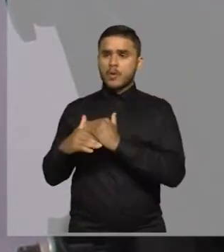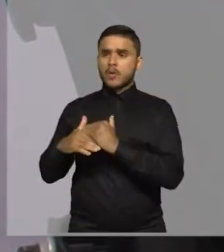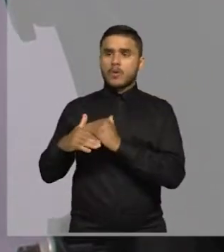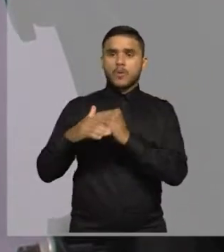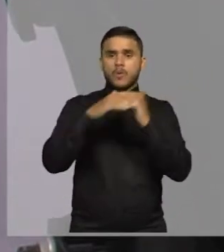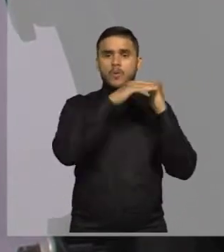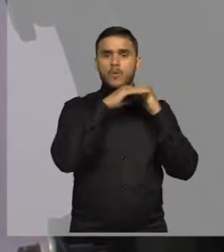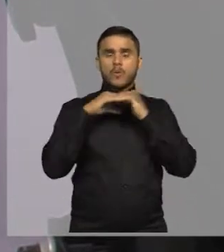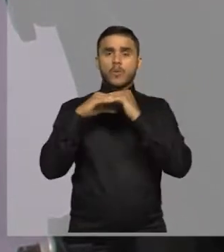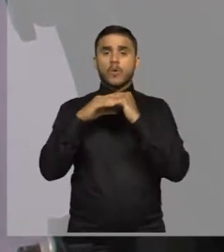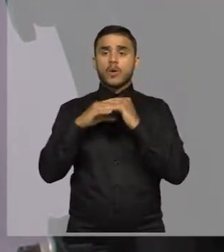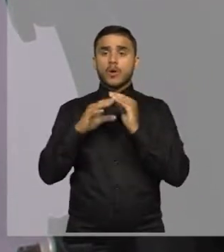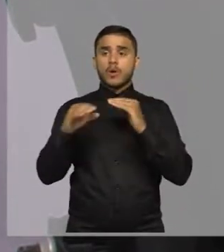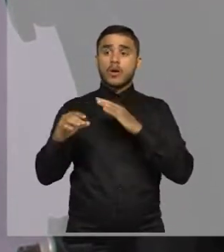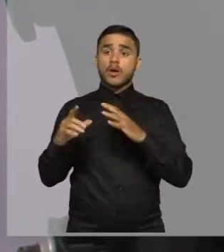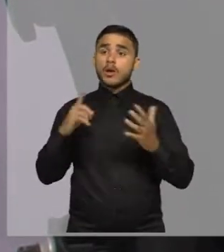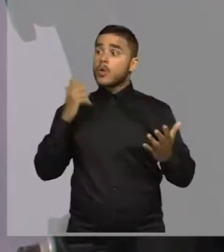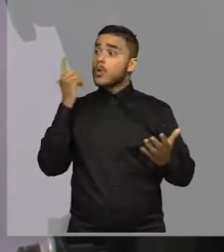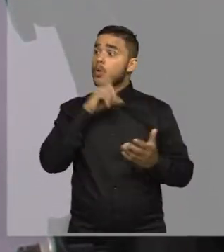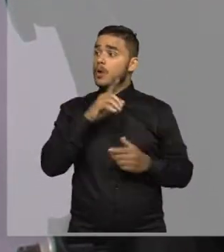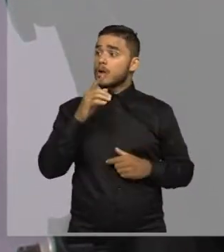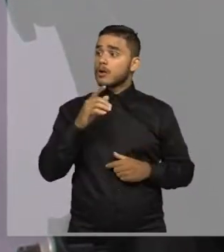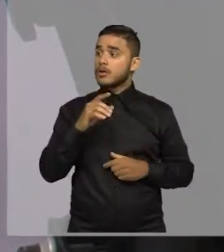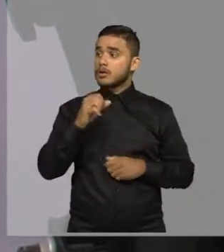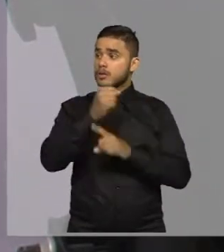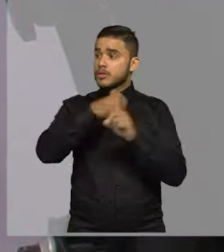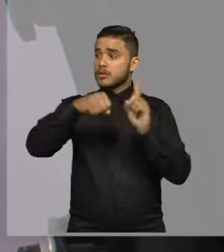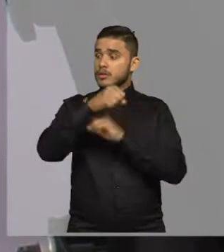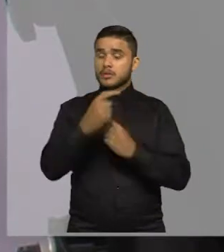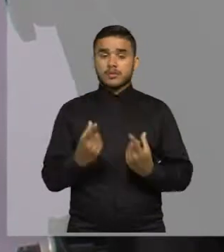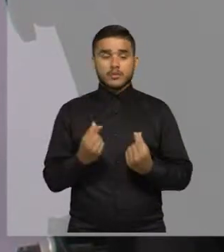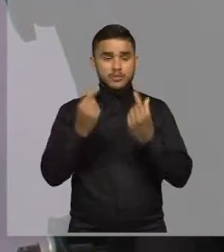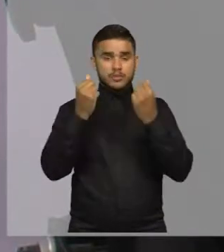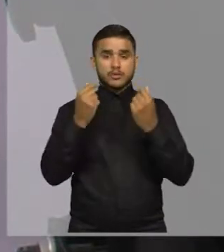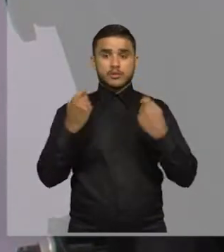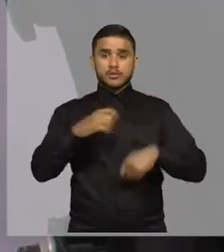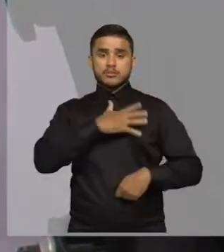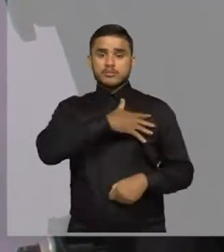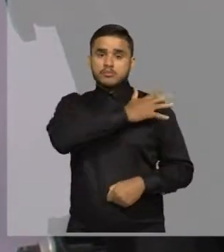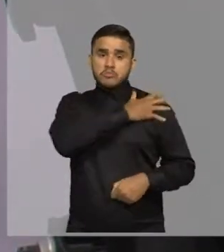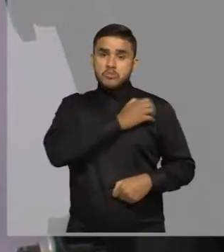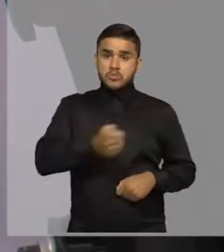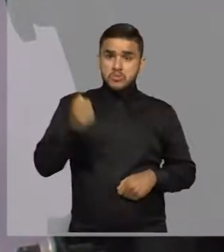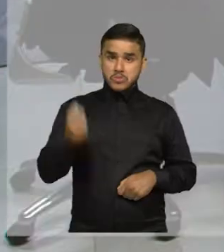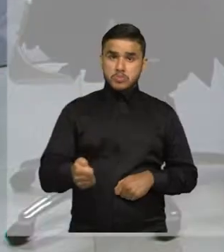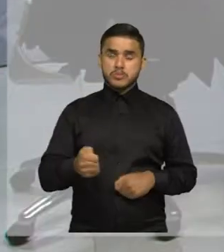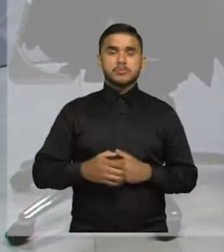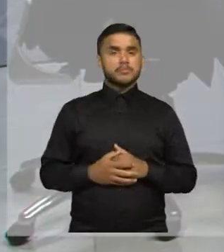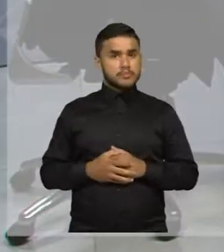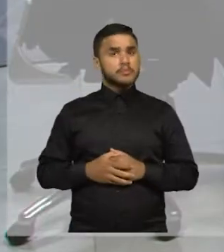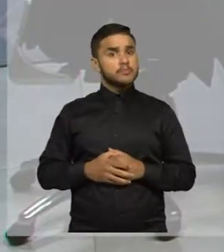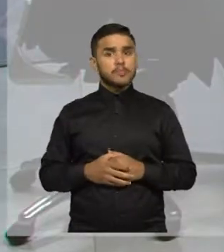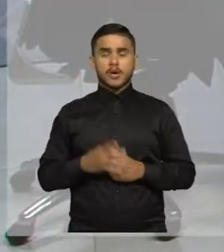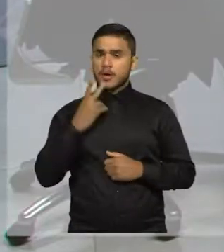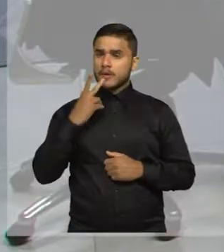não consegue essa igualdade que você pretende. Só se consegue uma igualdade geral do ponto de vista socioeconômico através de uma ditadura.